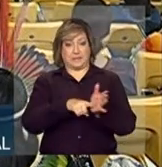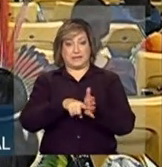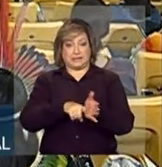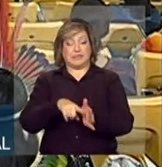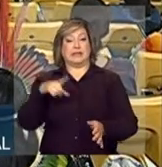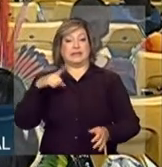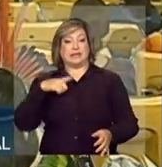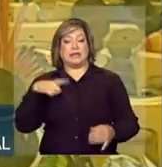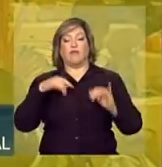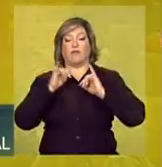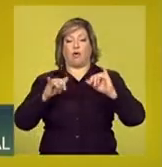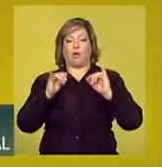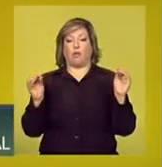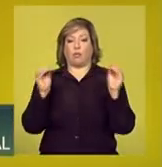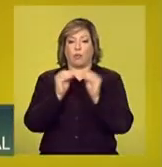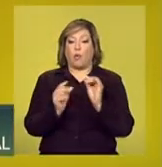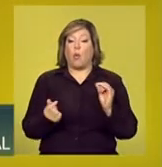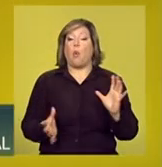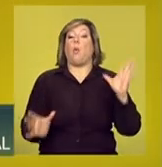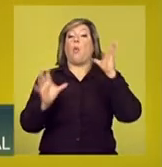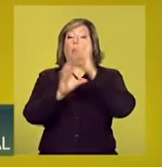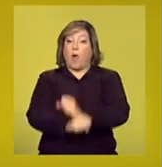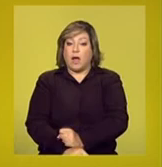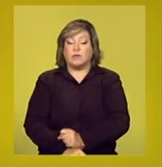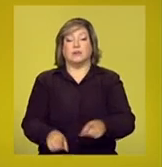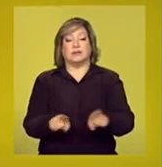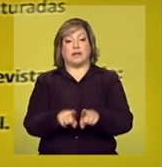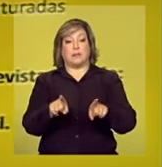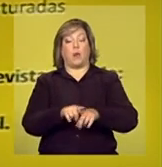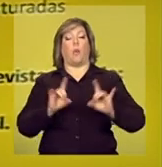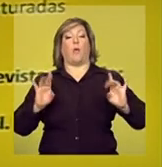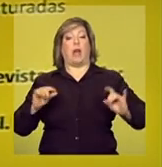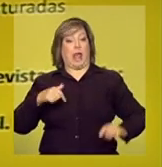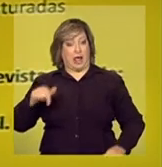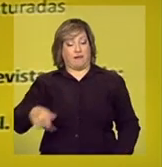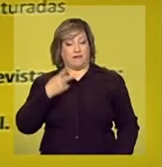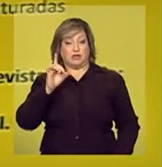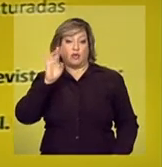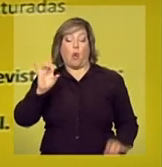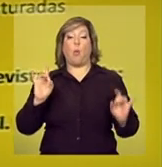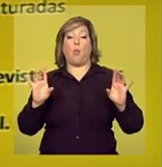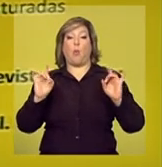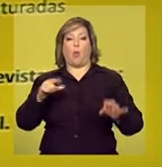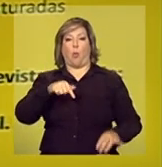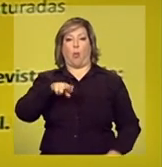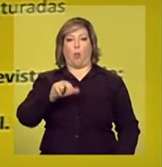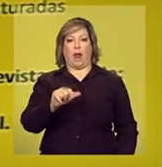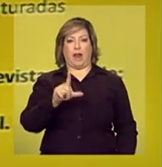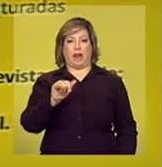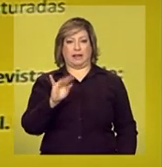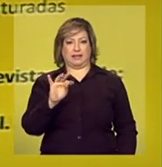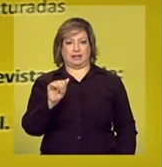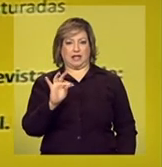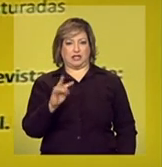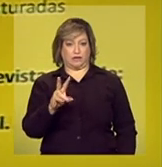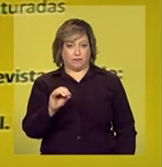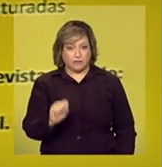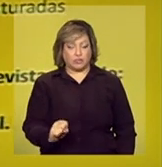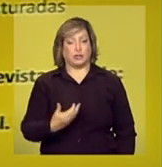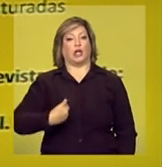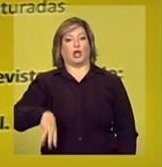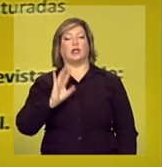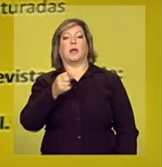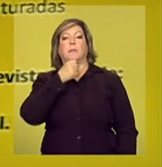dados quantitativos e qualitativos, nós vamos falar aqui só dos qualitativos. Foram... Nós entrevistamos